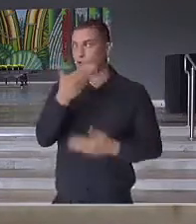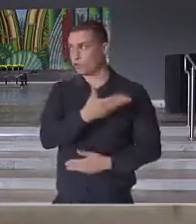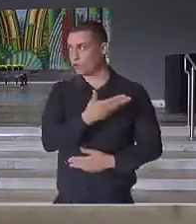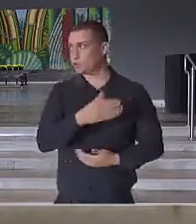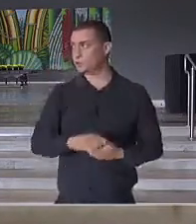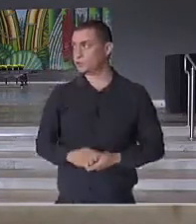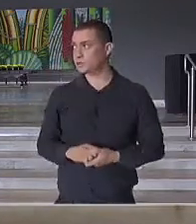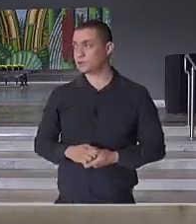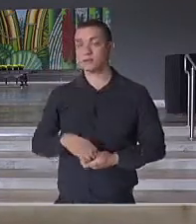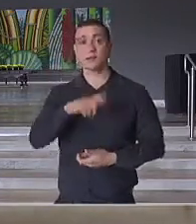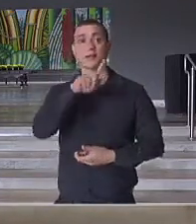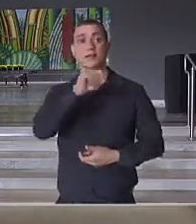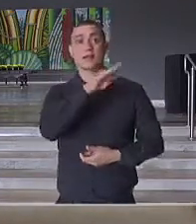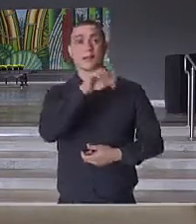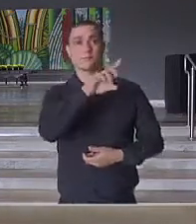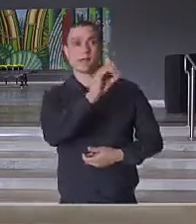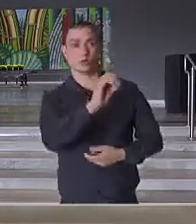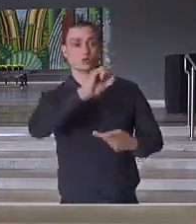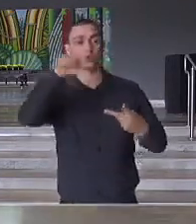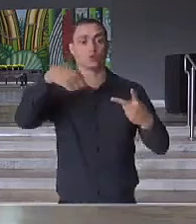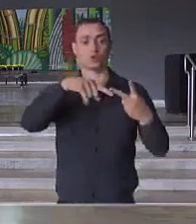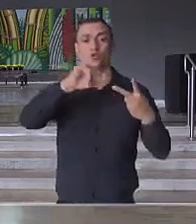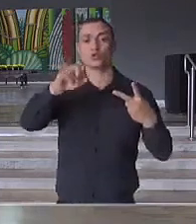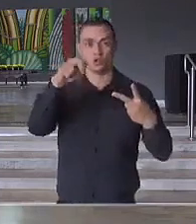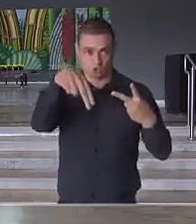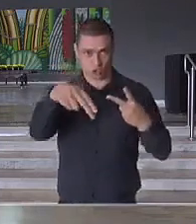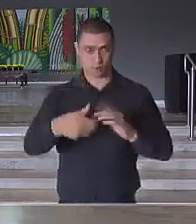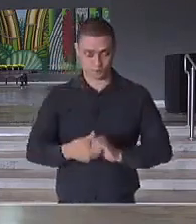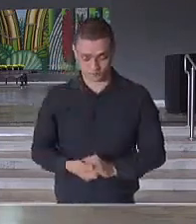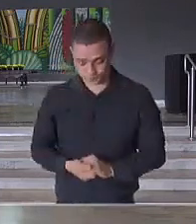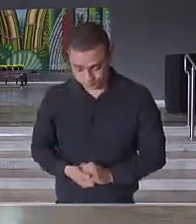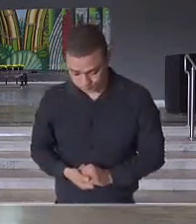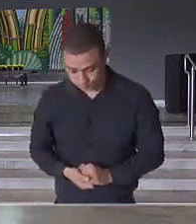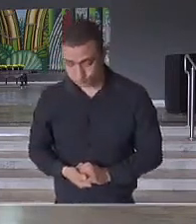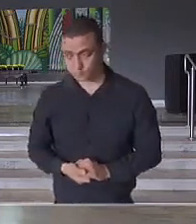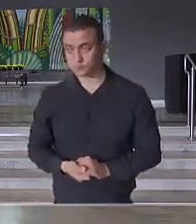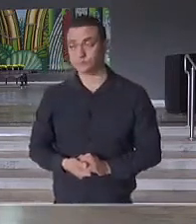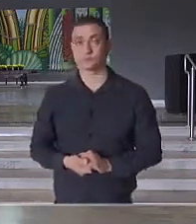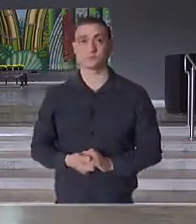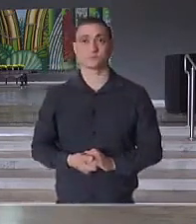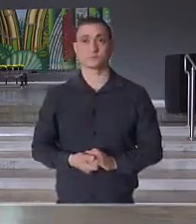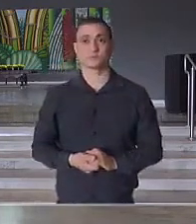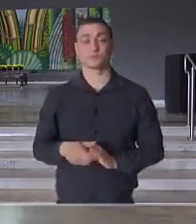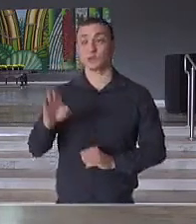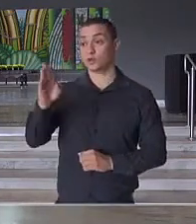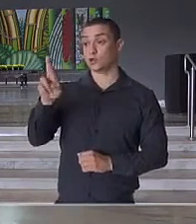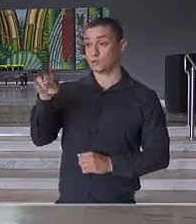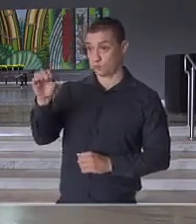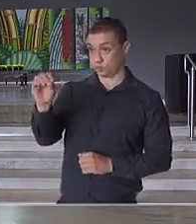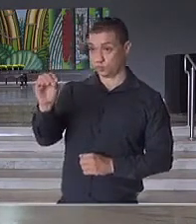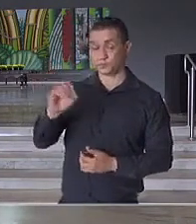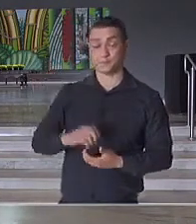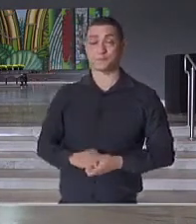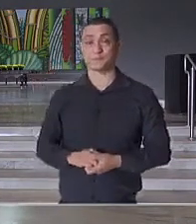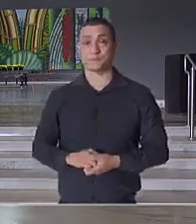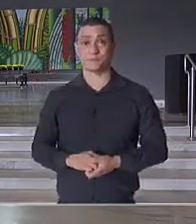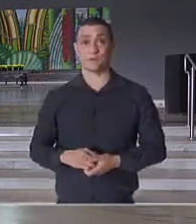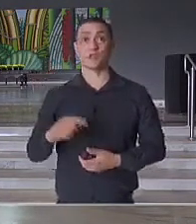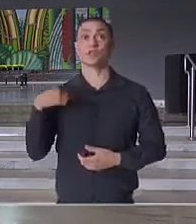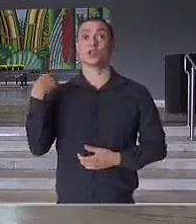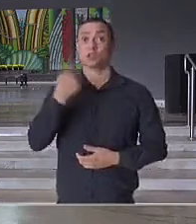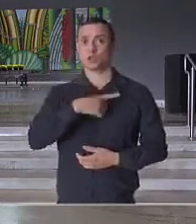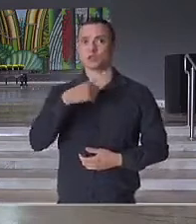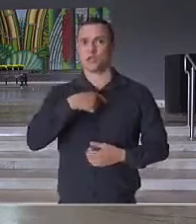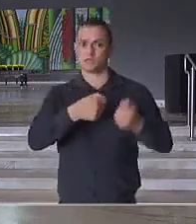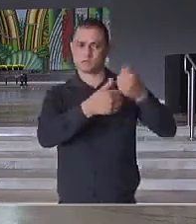vamos com o Gabardo e, na sequência, Jean Gorenstein. Gabardo. Bruno, nós temos um plano e